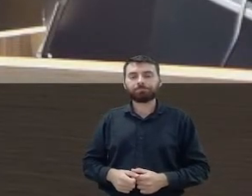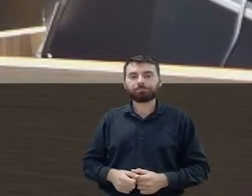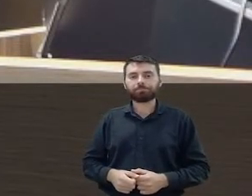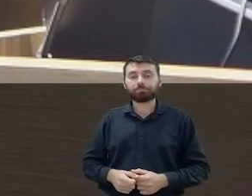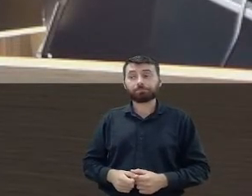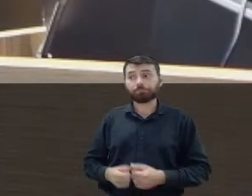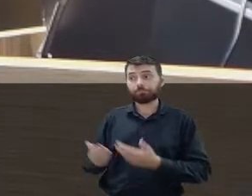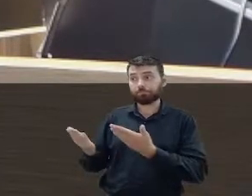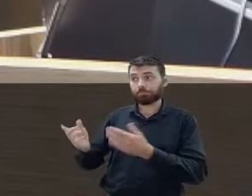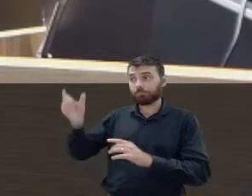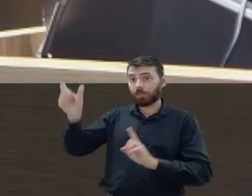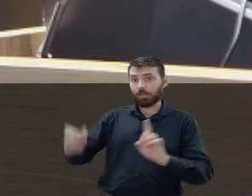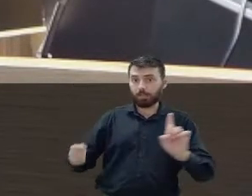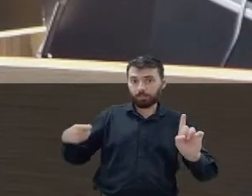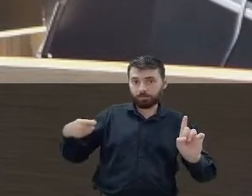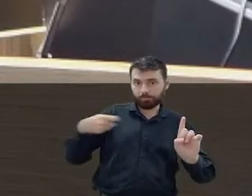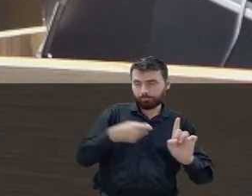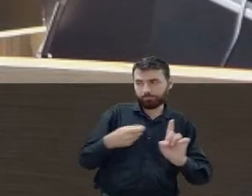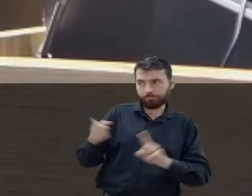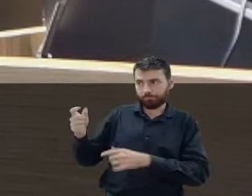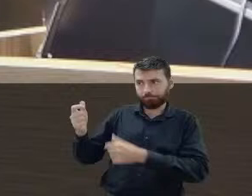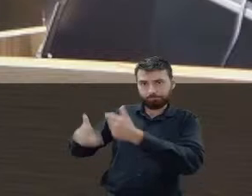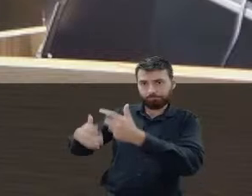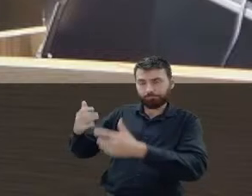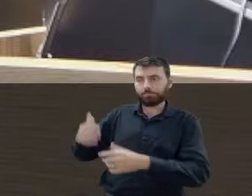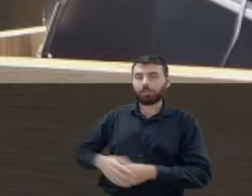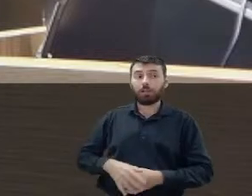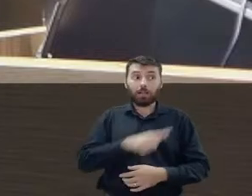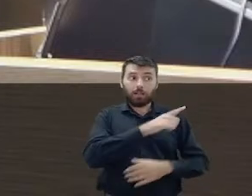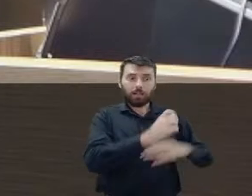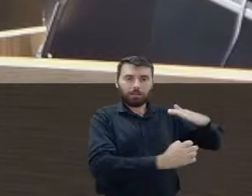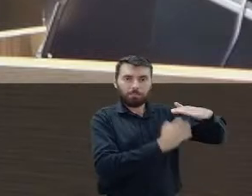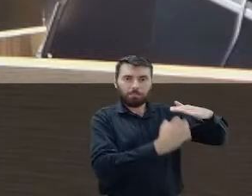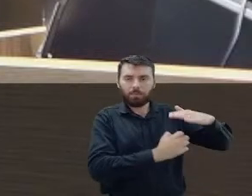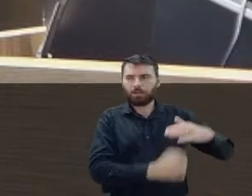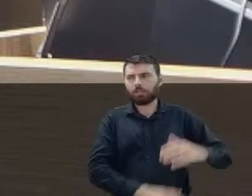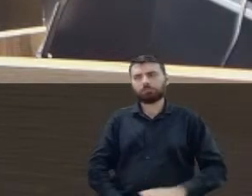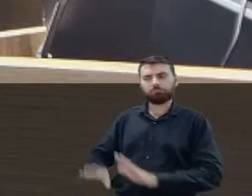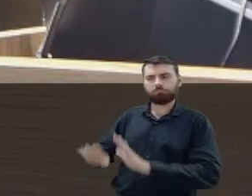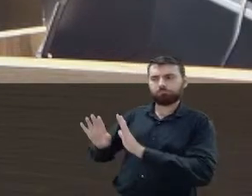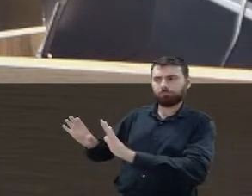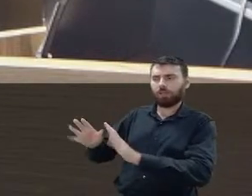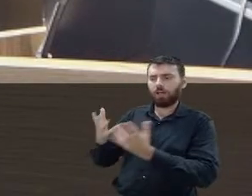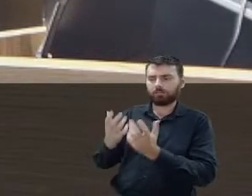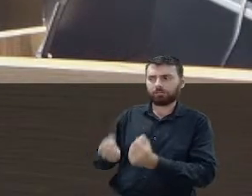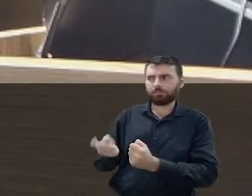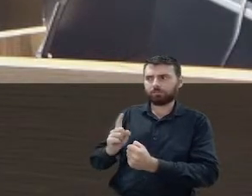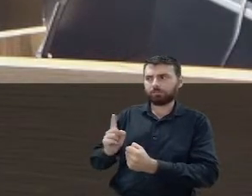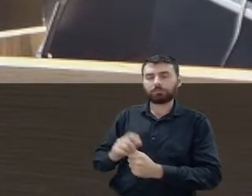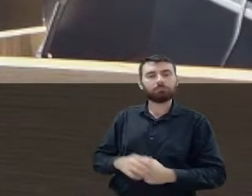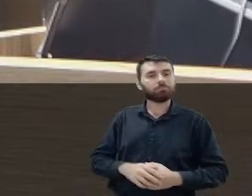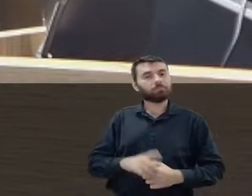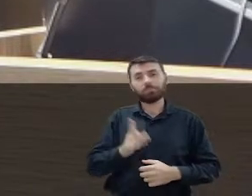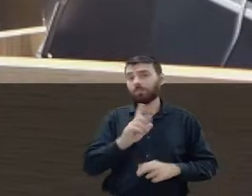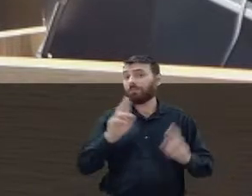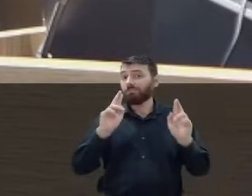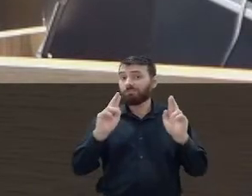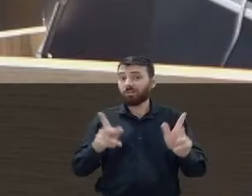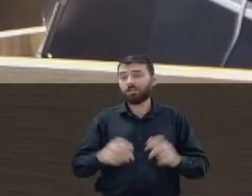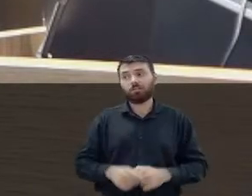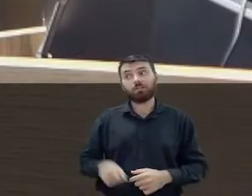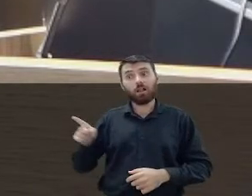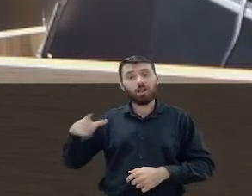foi impedida de retornar ao trabalho pela reclamada, mas se afastou para tratamento de saúde em